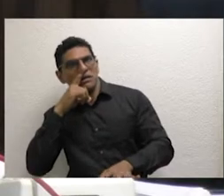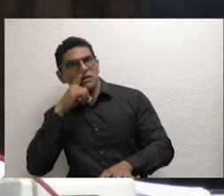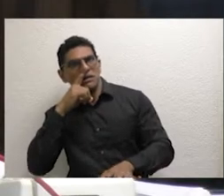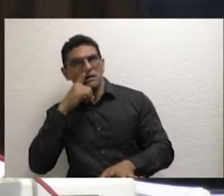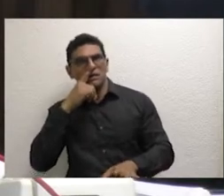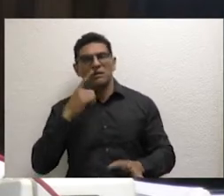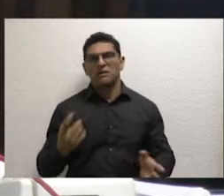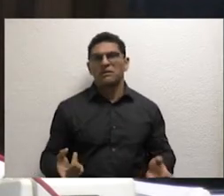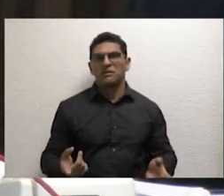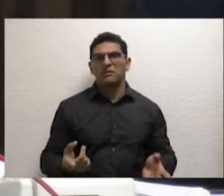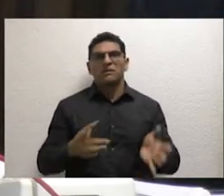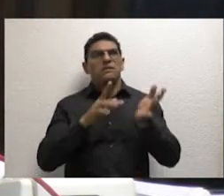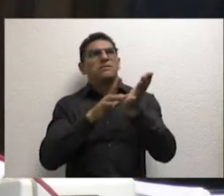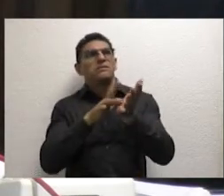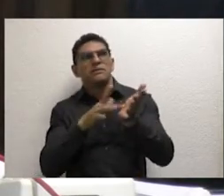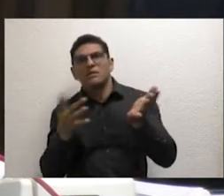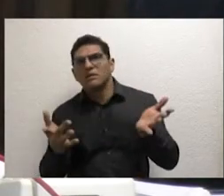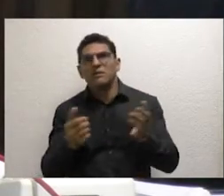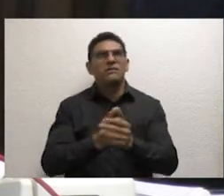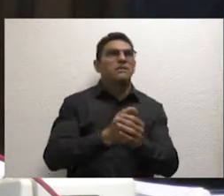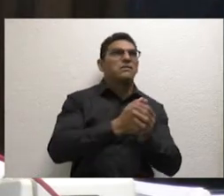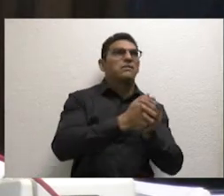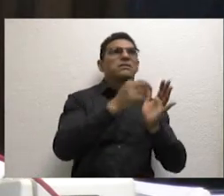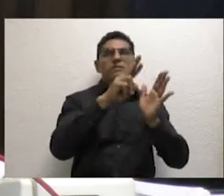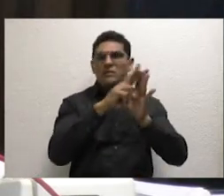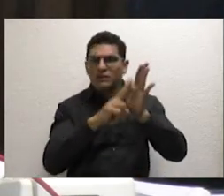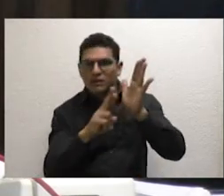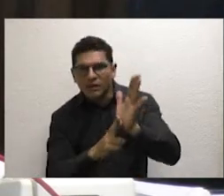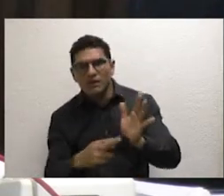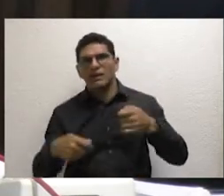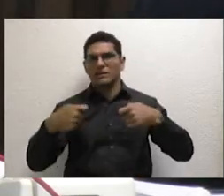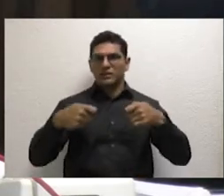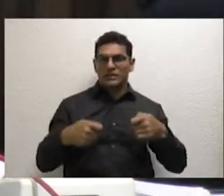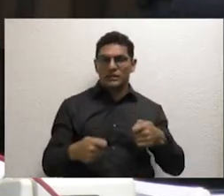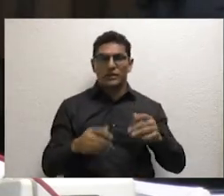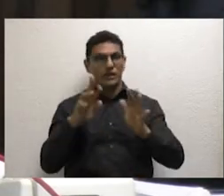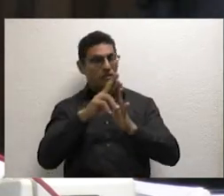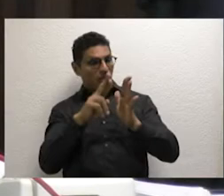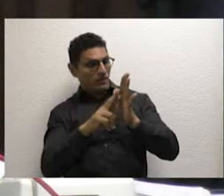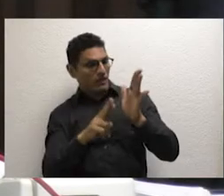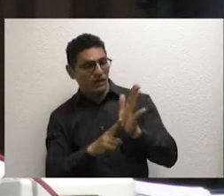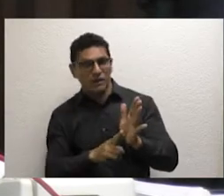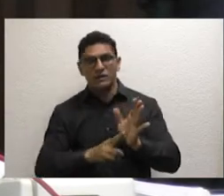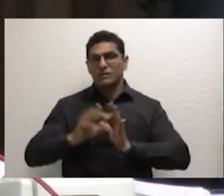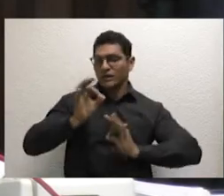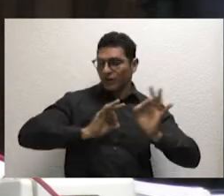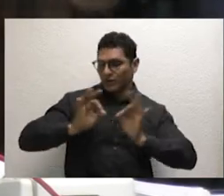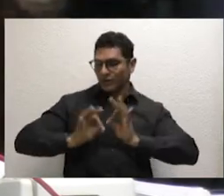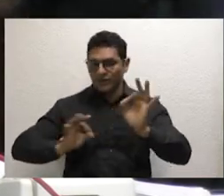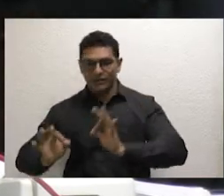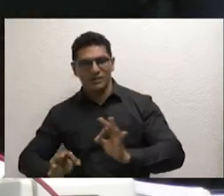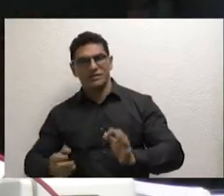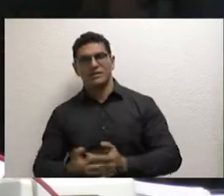normas e as regras existem para que o resultado final de tudo que está sendo feito aqui